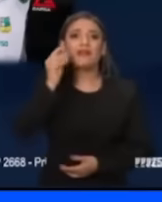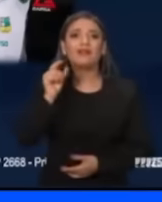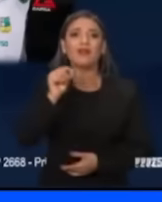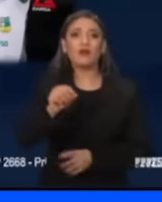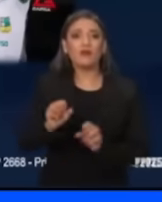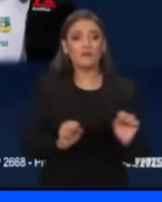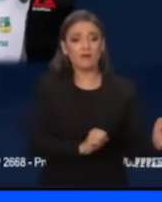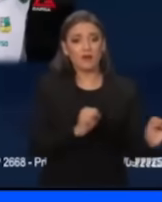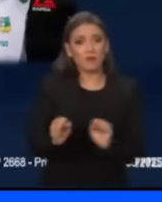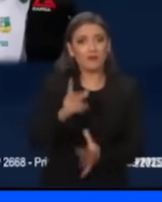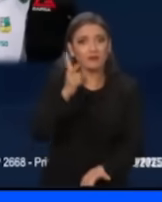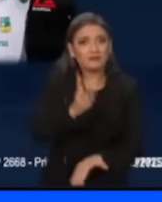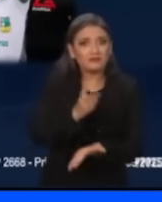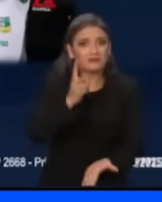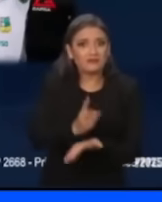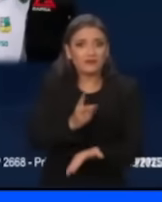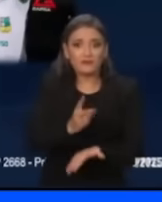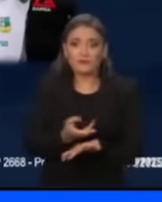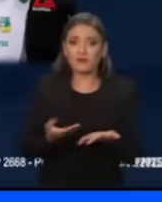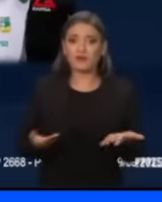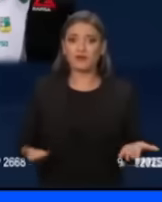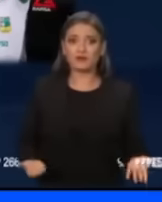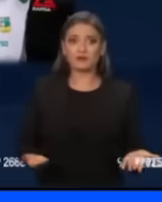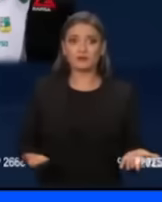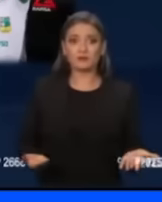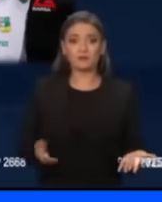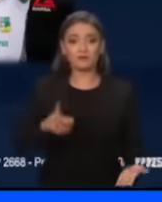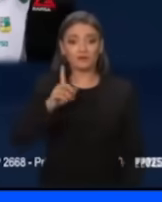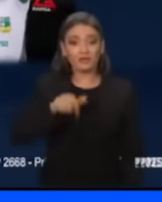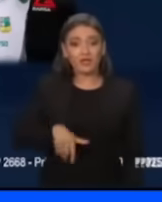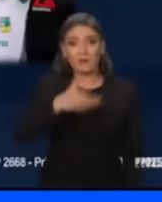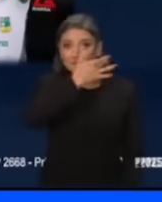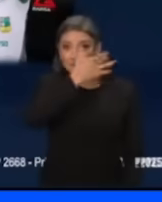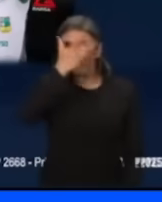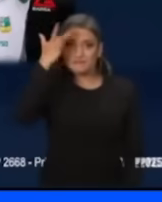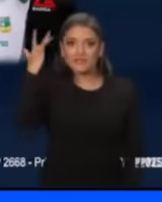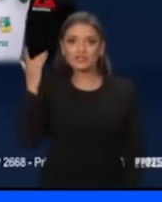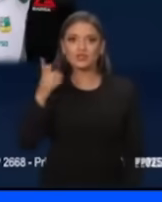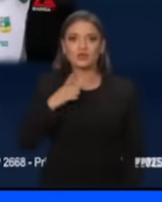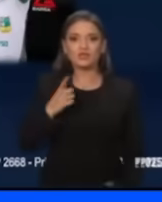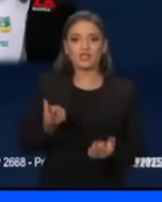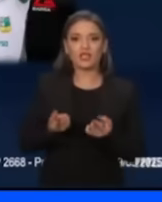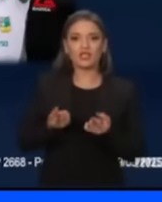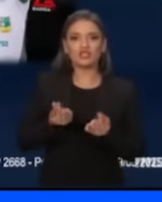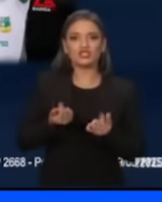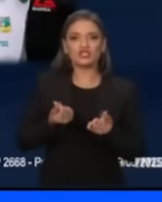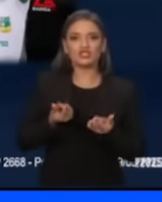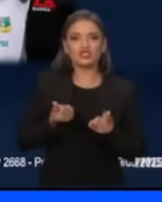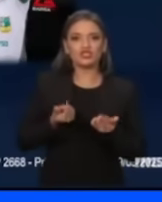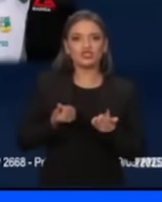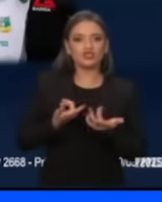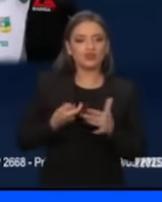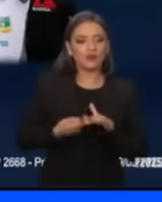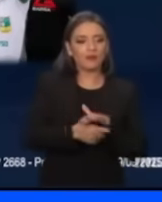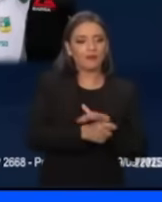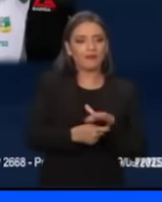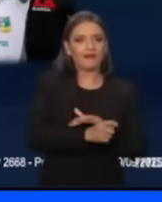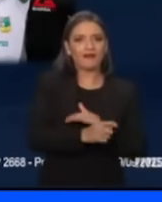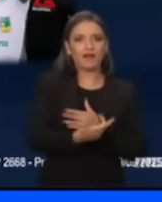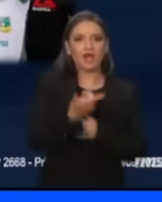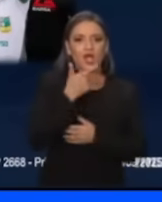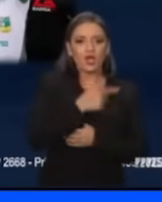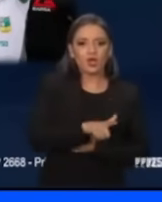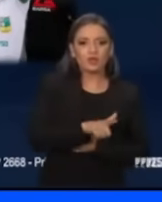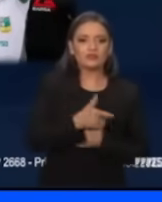todo custo. Estamos falando de pessoas sendo financiadas, há vários,